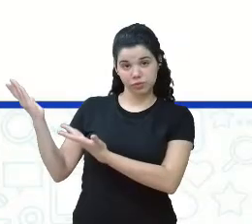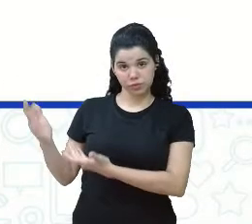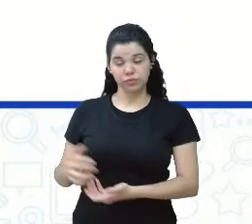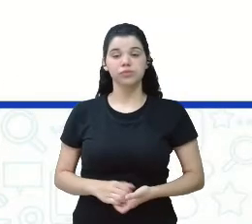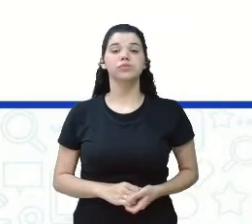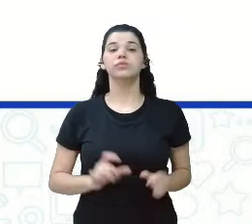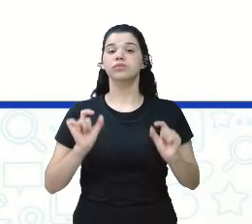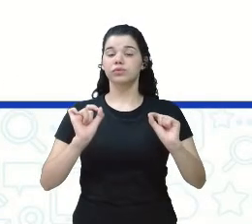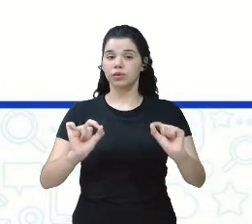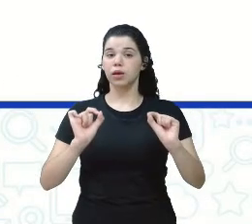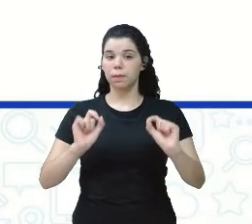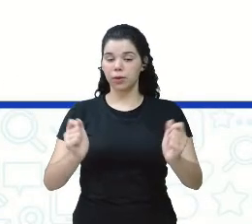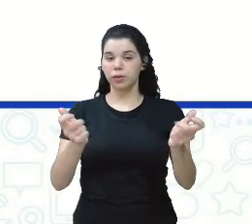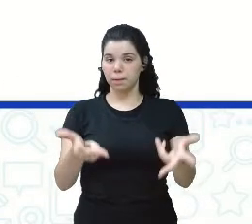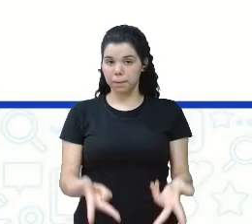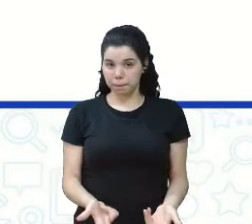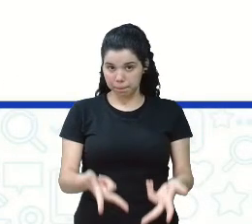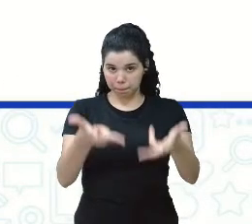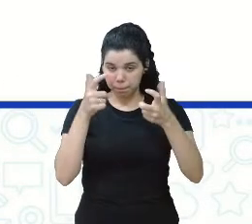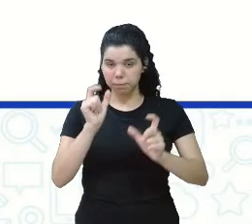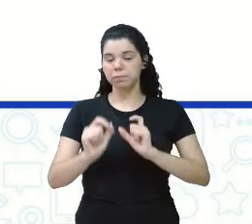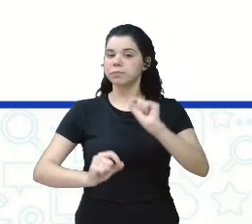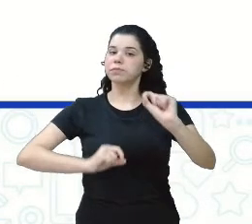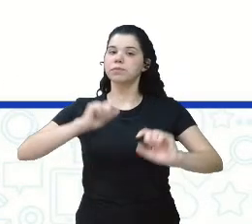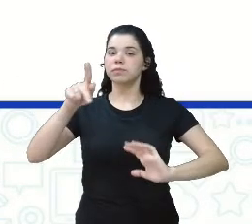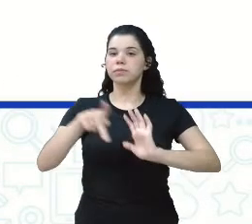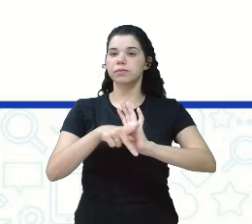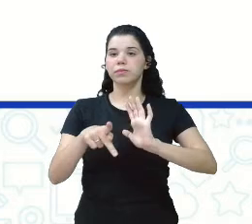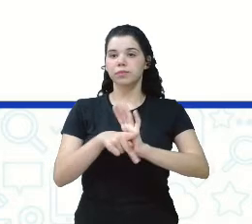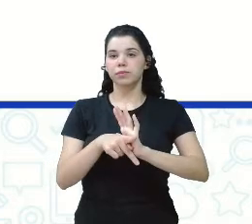condição que pode ser observada muito é a